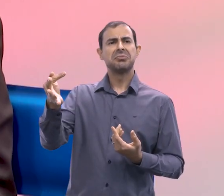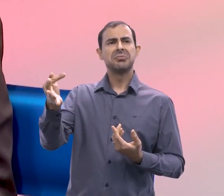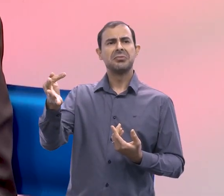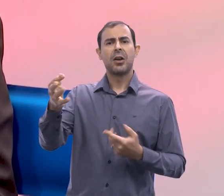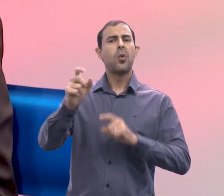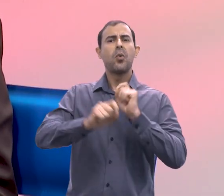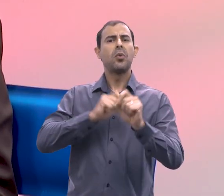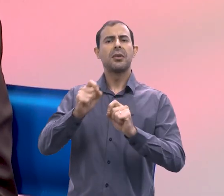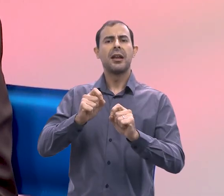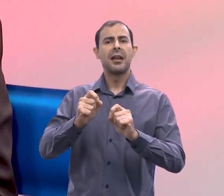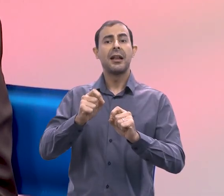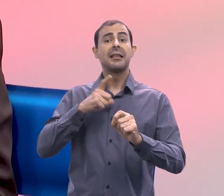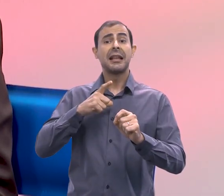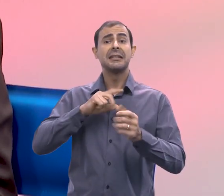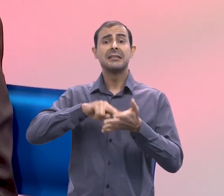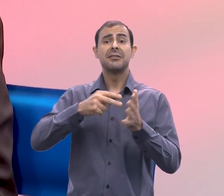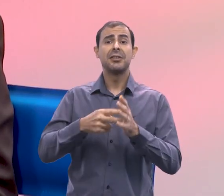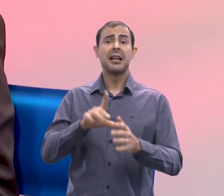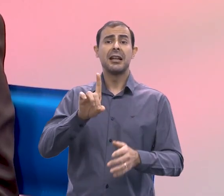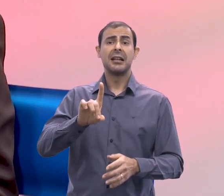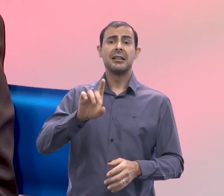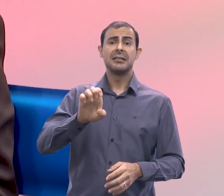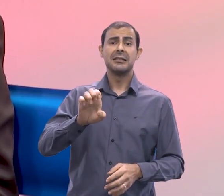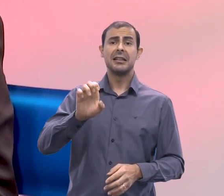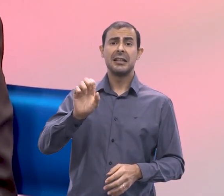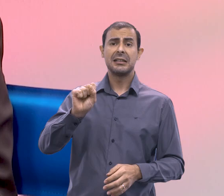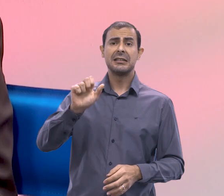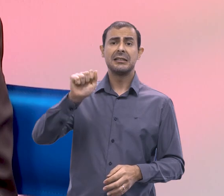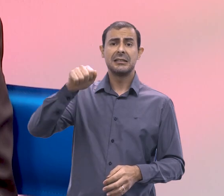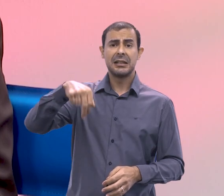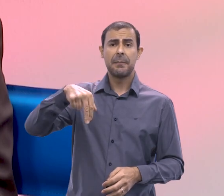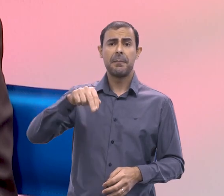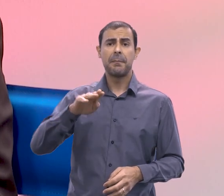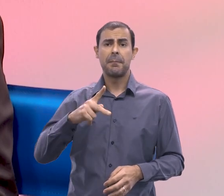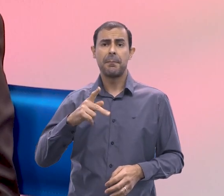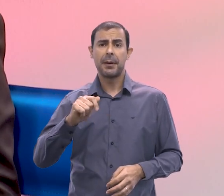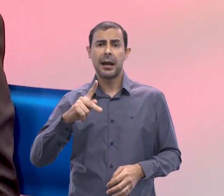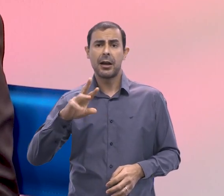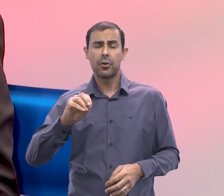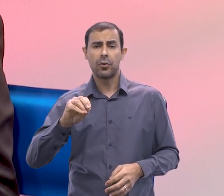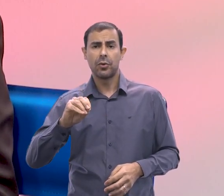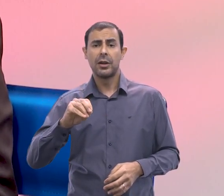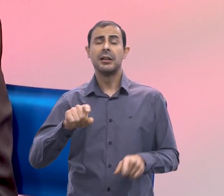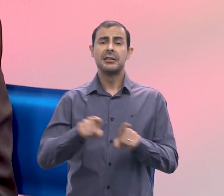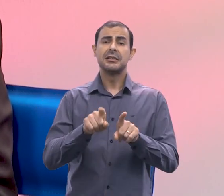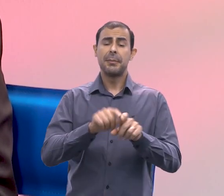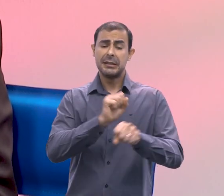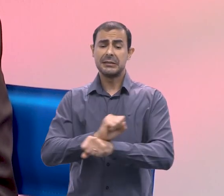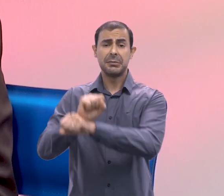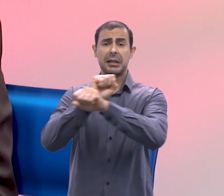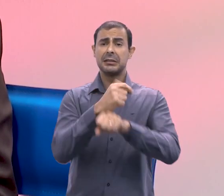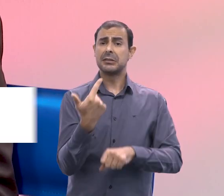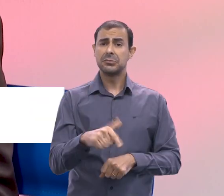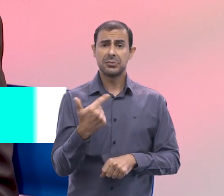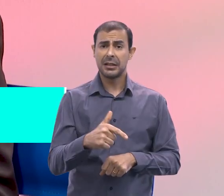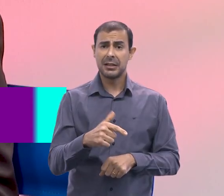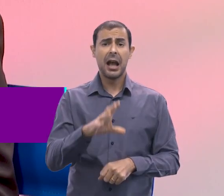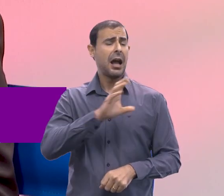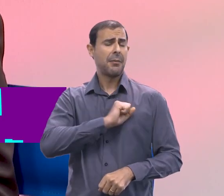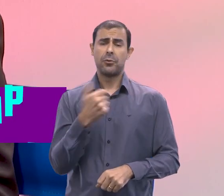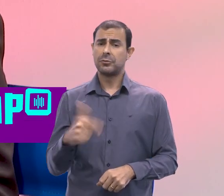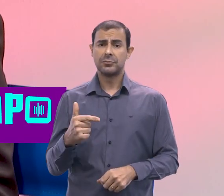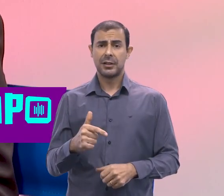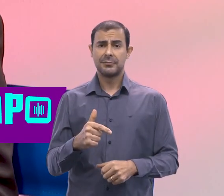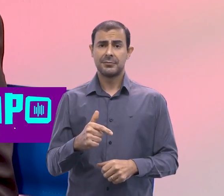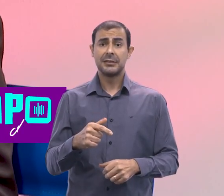ela está num quadro de desamparo, desamor e desesperança. o quadro da desesperança, ela vai